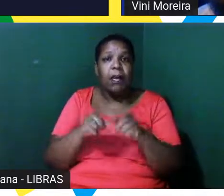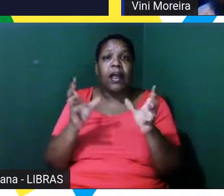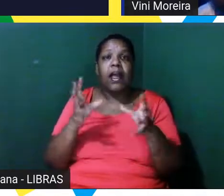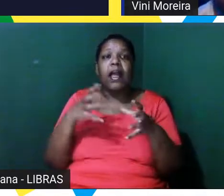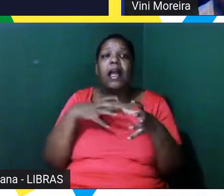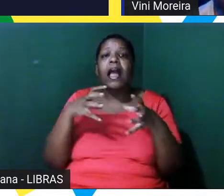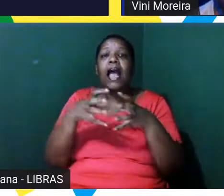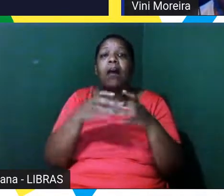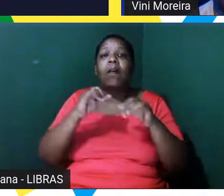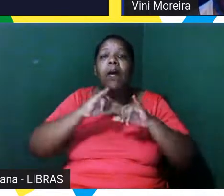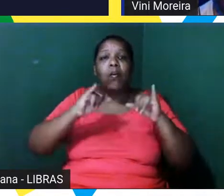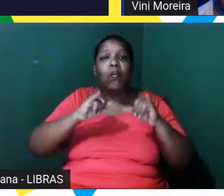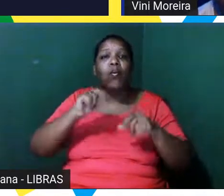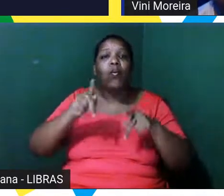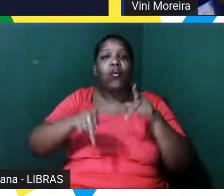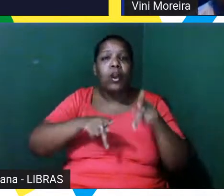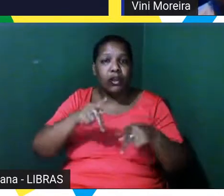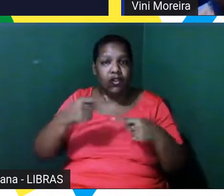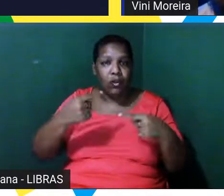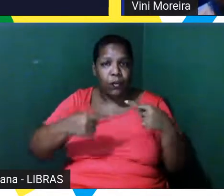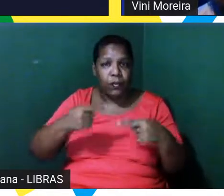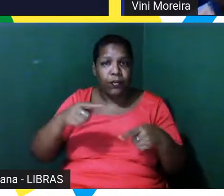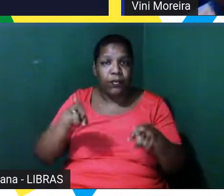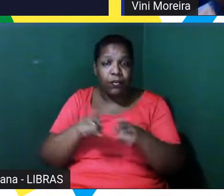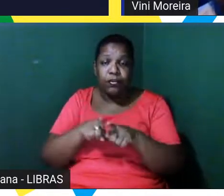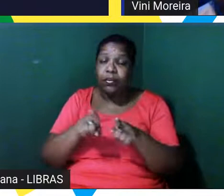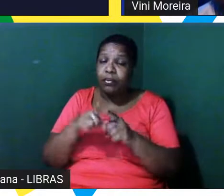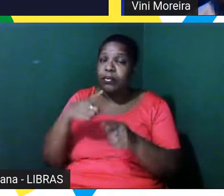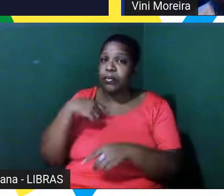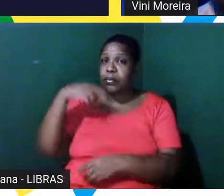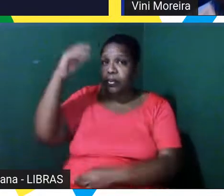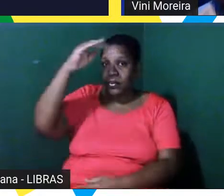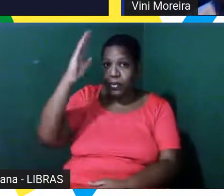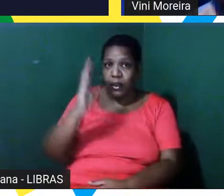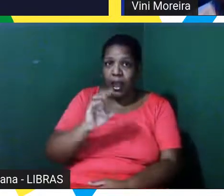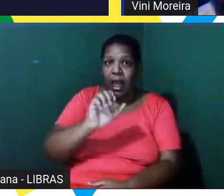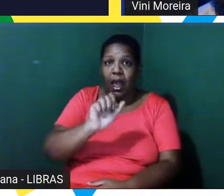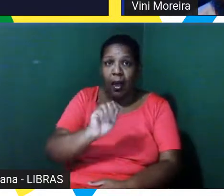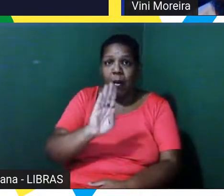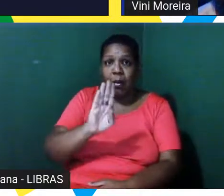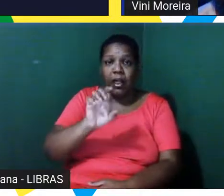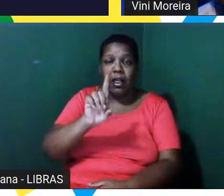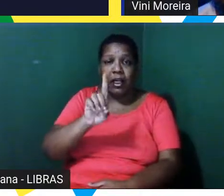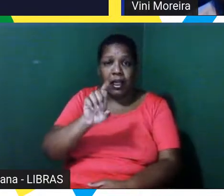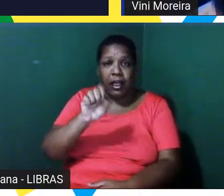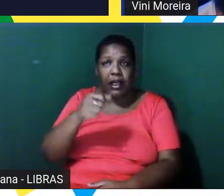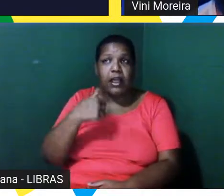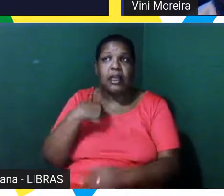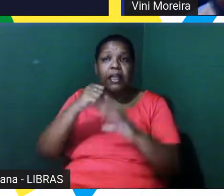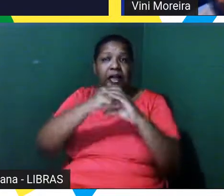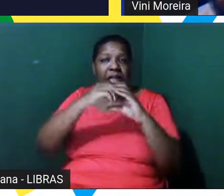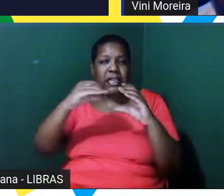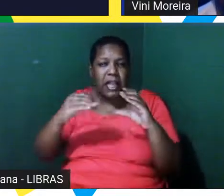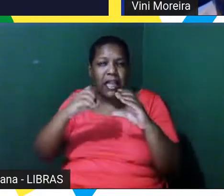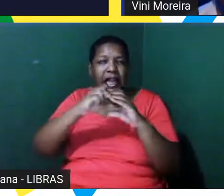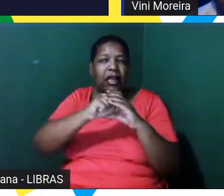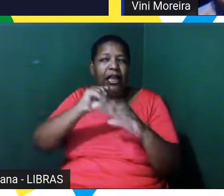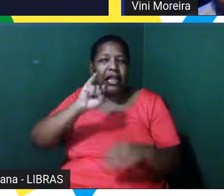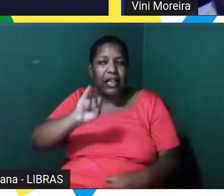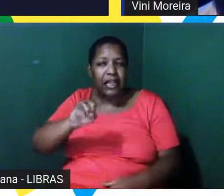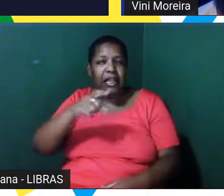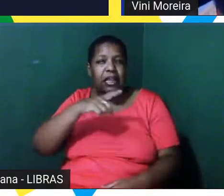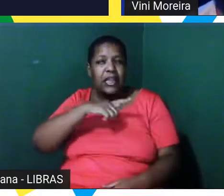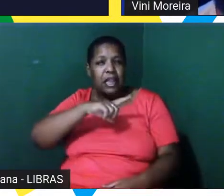6 motion Graphics para clientes como abennacional abdf1 Federal these scenarios meses